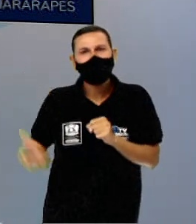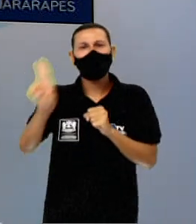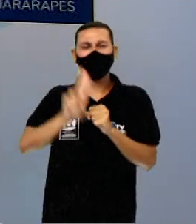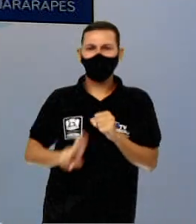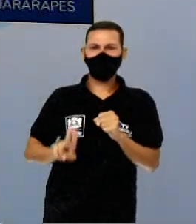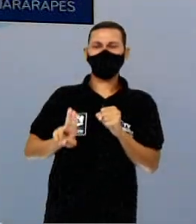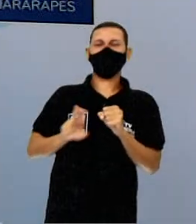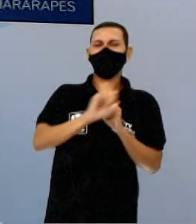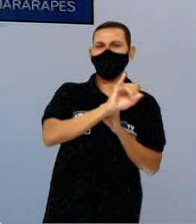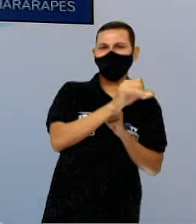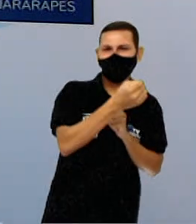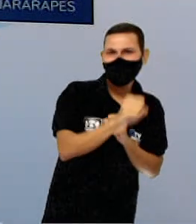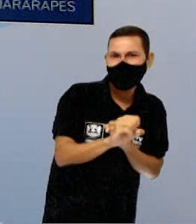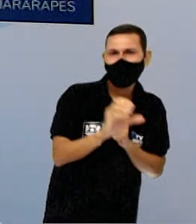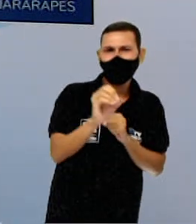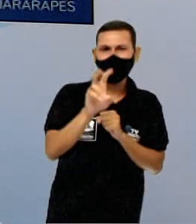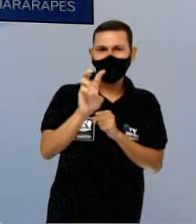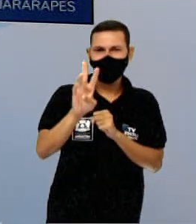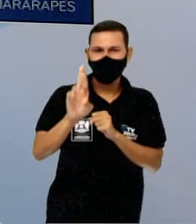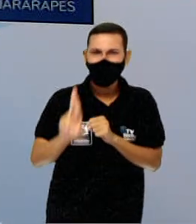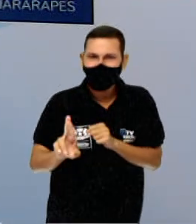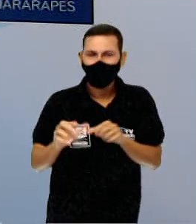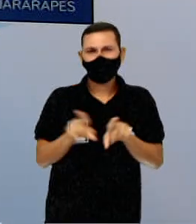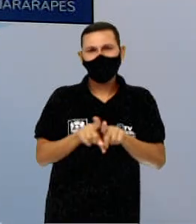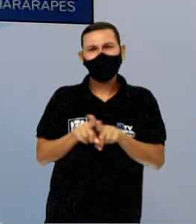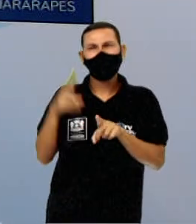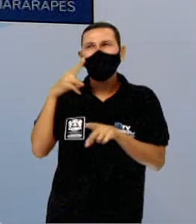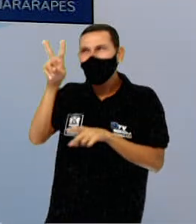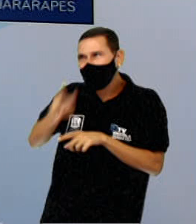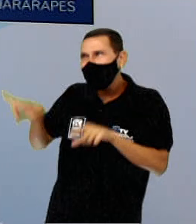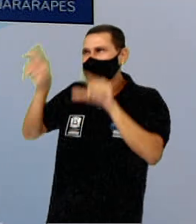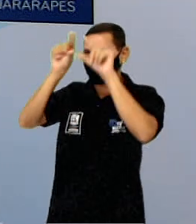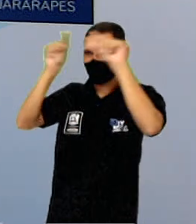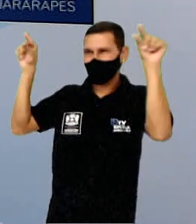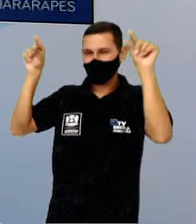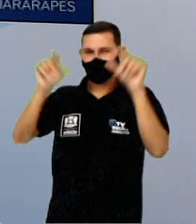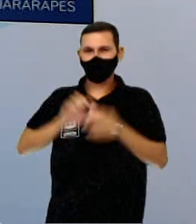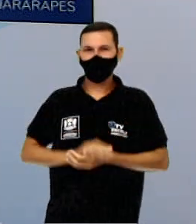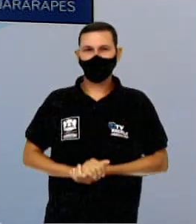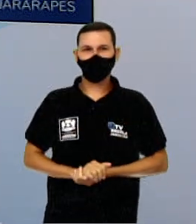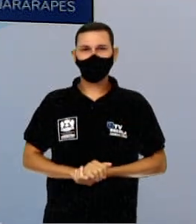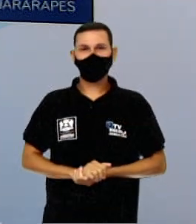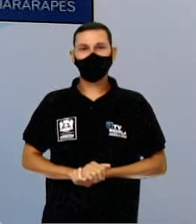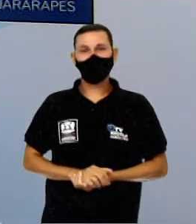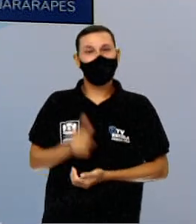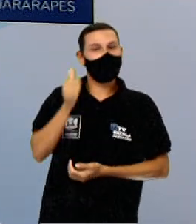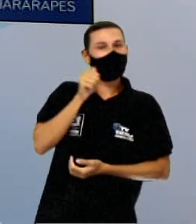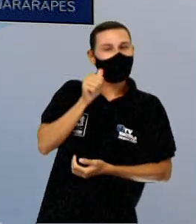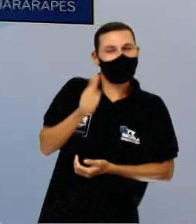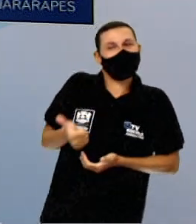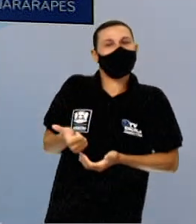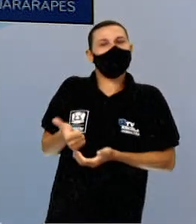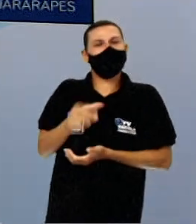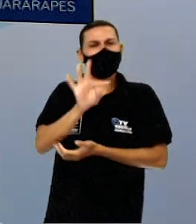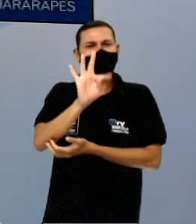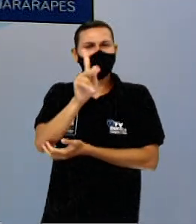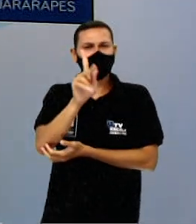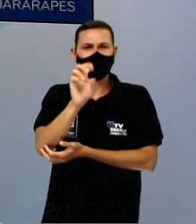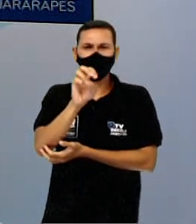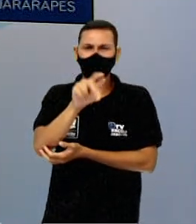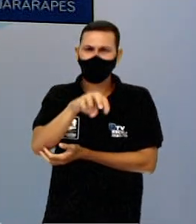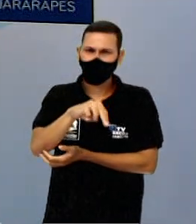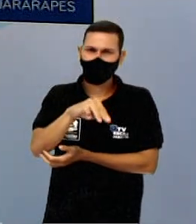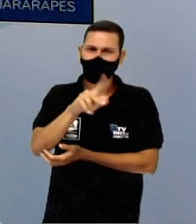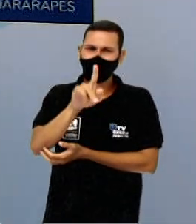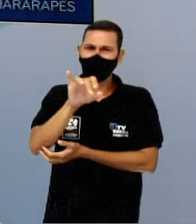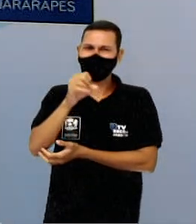certo Nice stamps on is going to have a Baby a senhora Thompson vai ter um